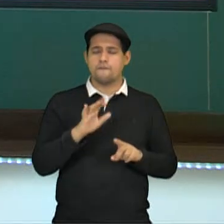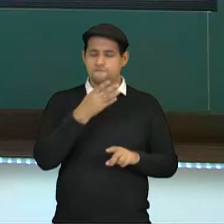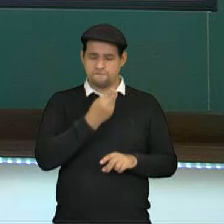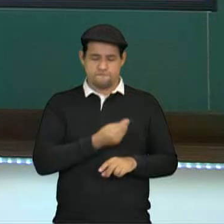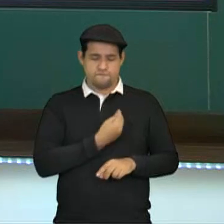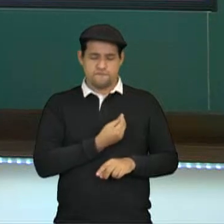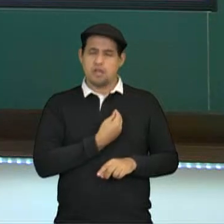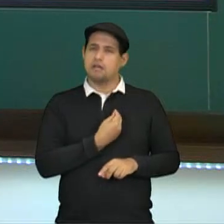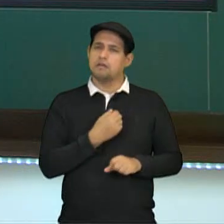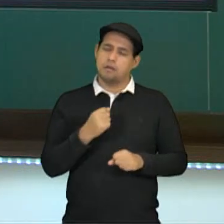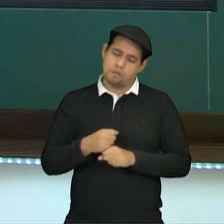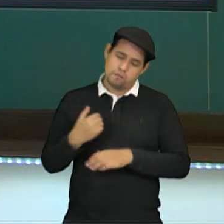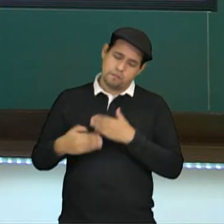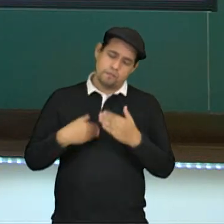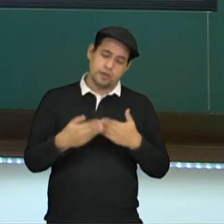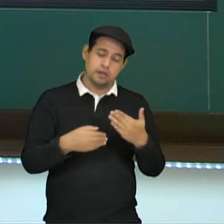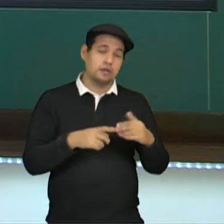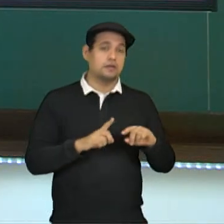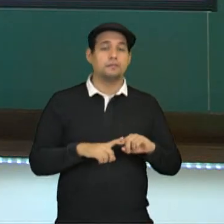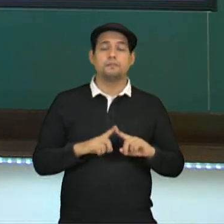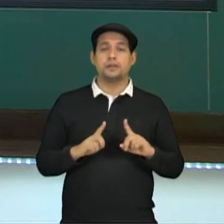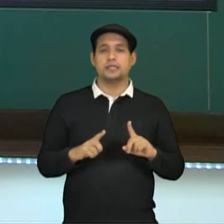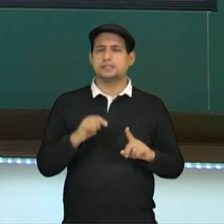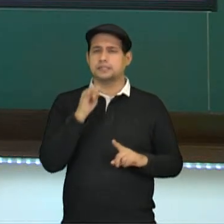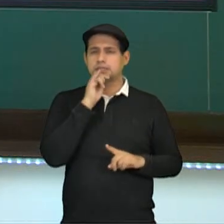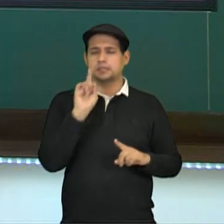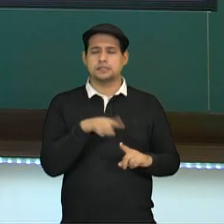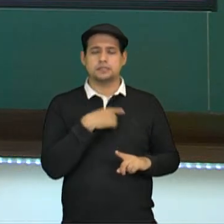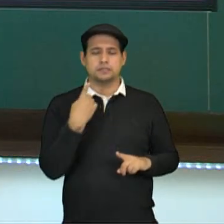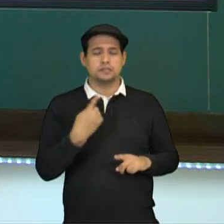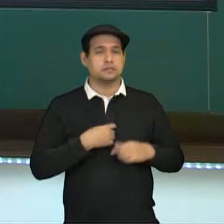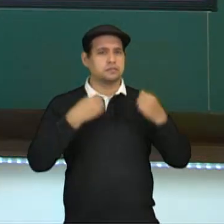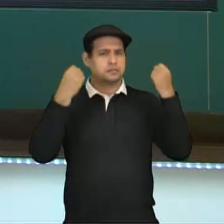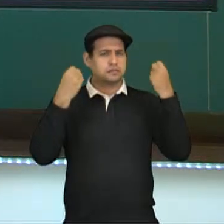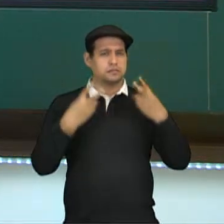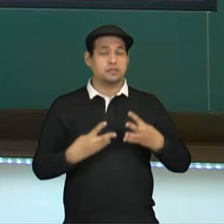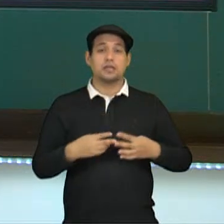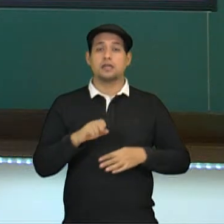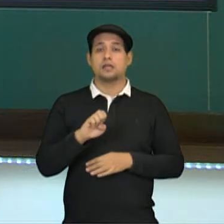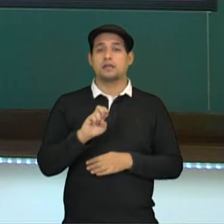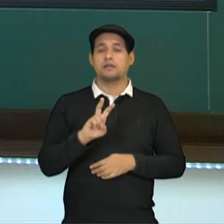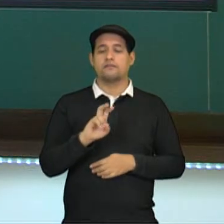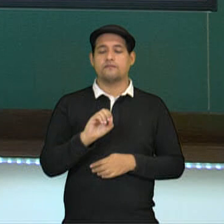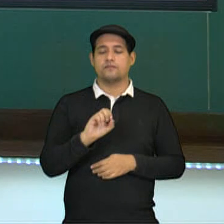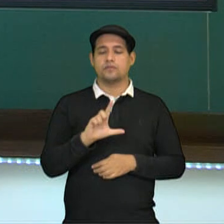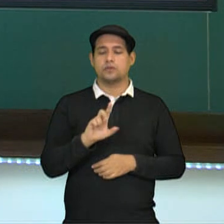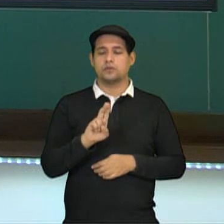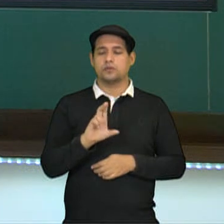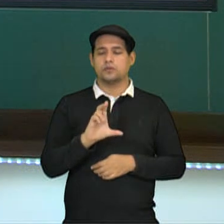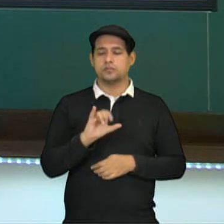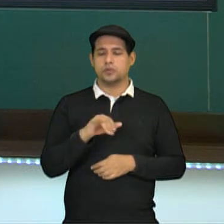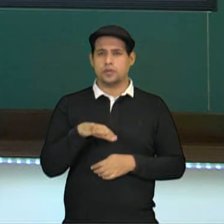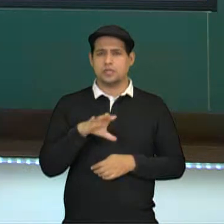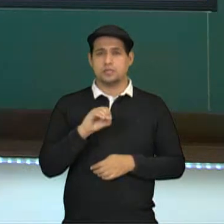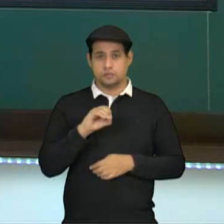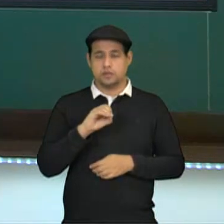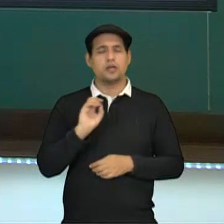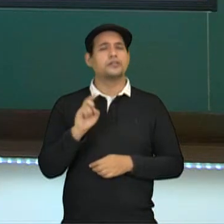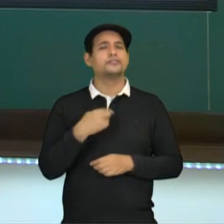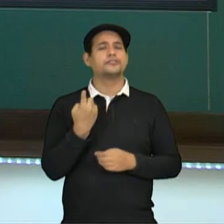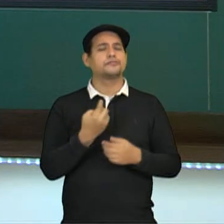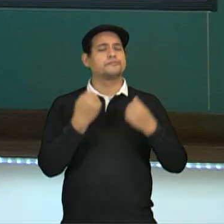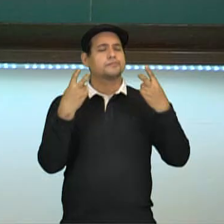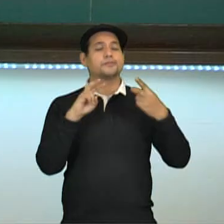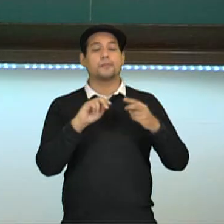vivos ao longo do tempo. Então, quando falamos em evolucionismo, estamos falando de mudanças num ser